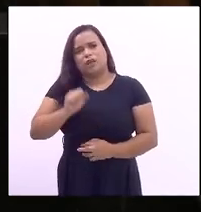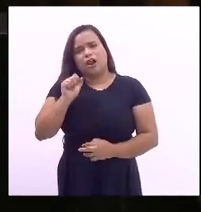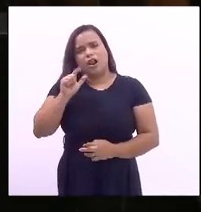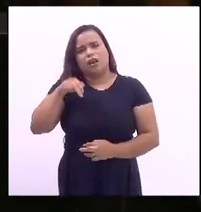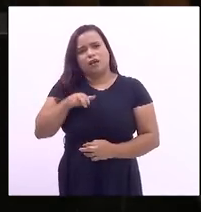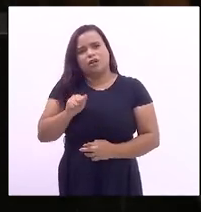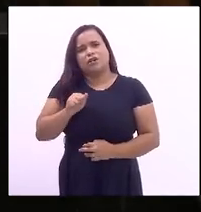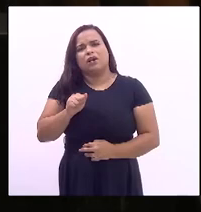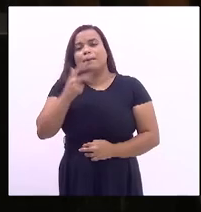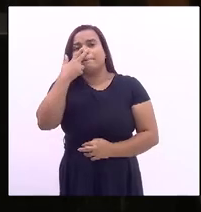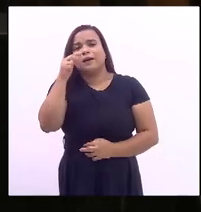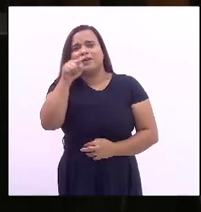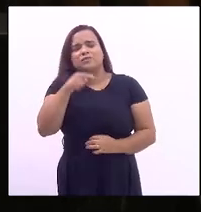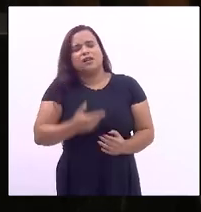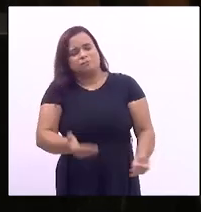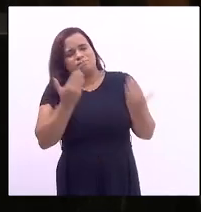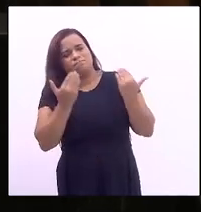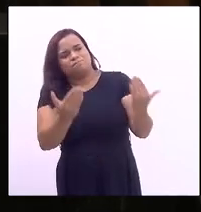é desacreditar